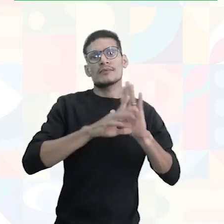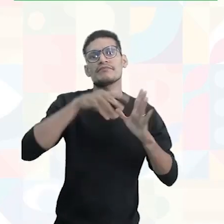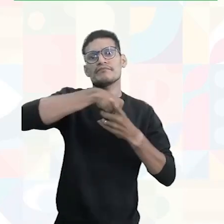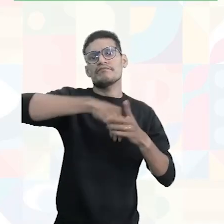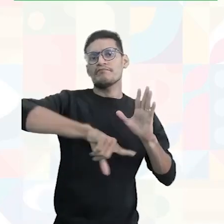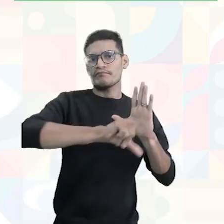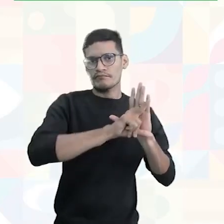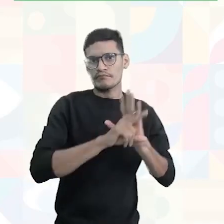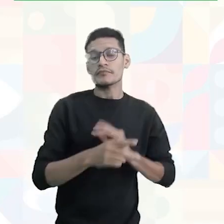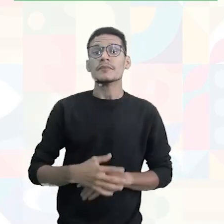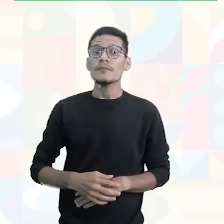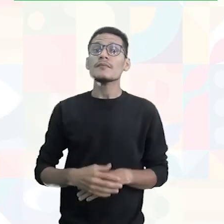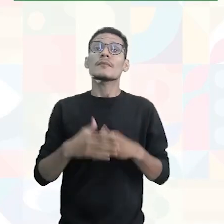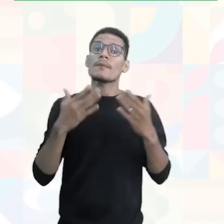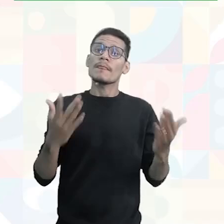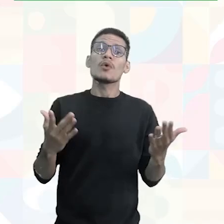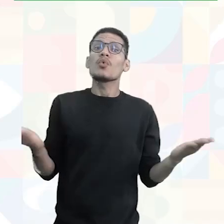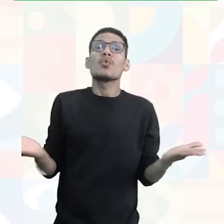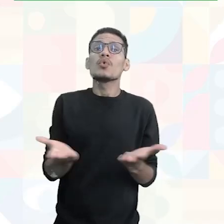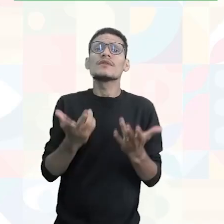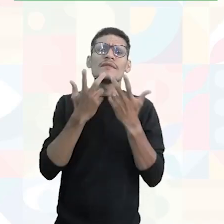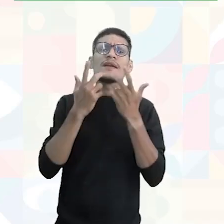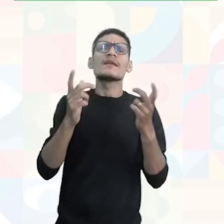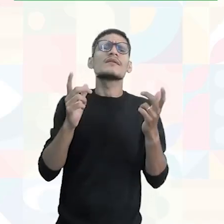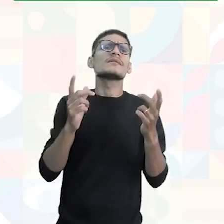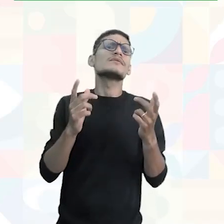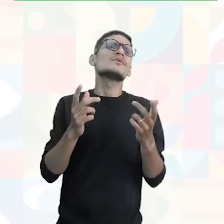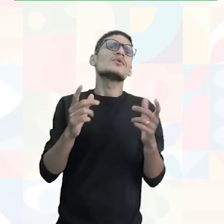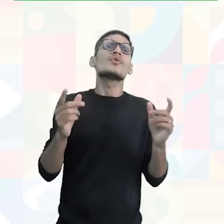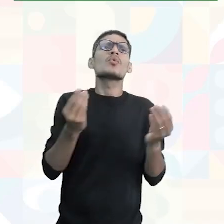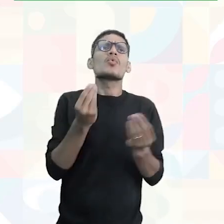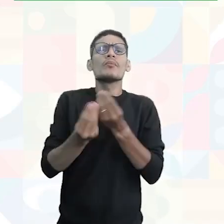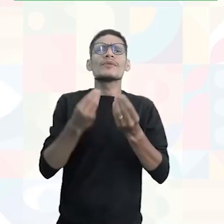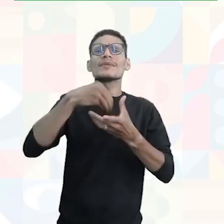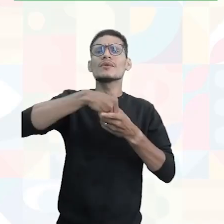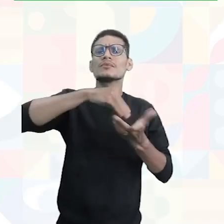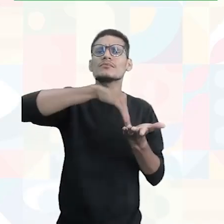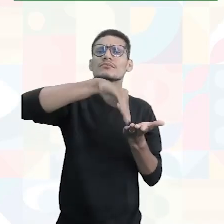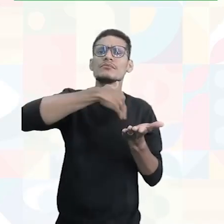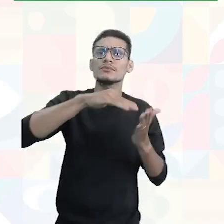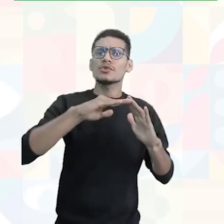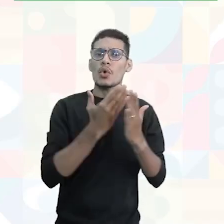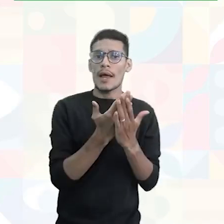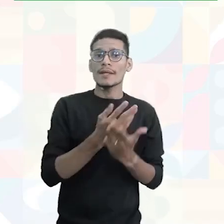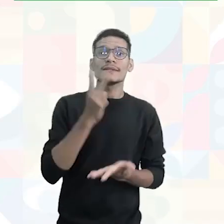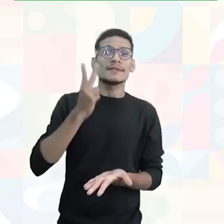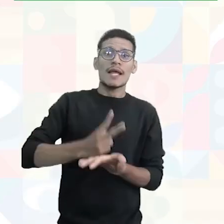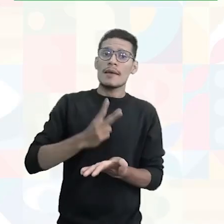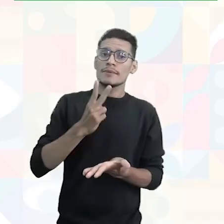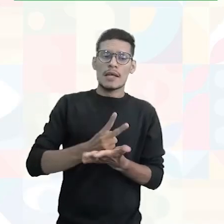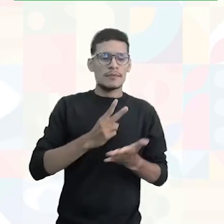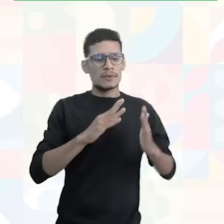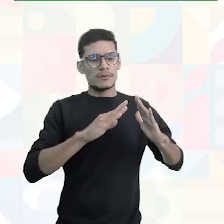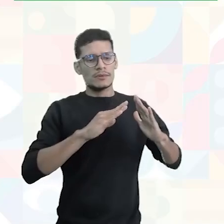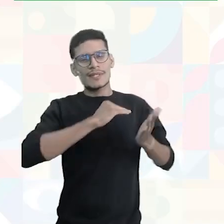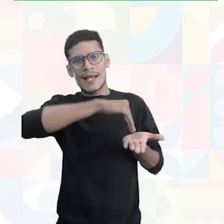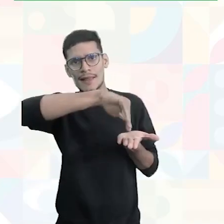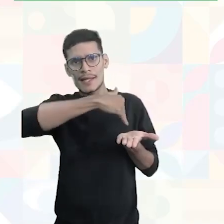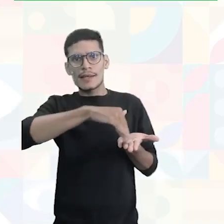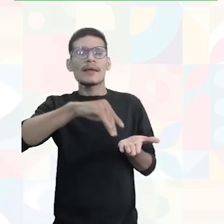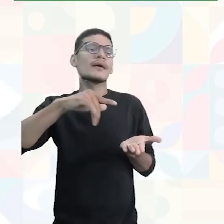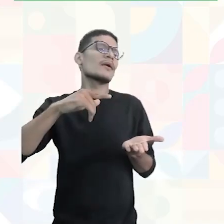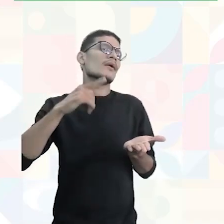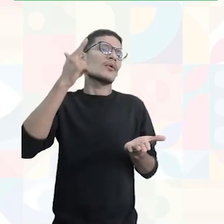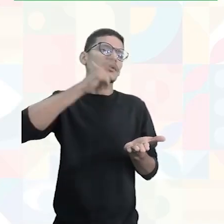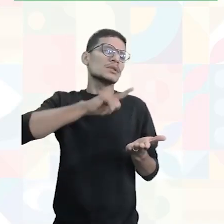a gente consegue trazer para a realidade da Secretaria Escolar? Toda vez que a Secretaria estiver ali para atender os